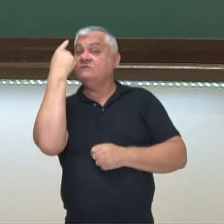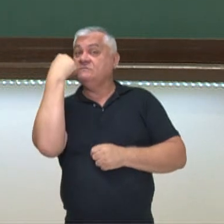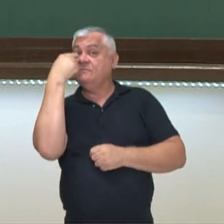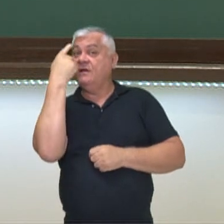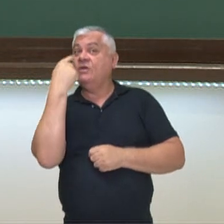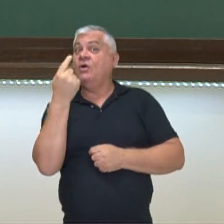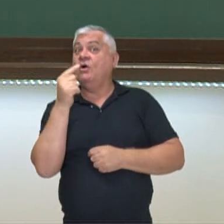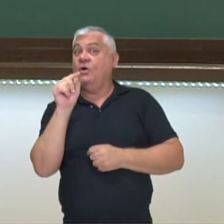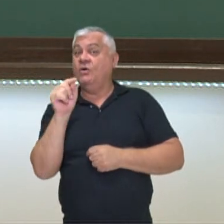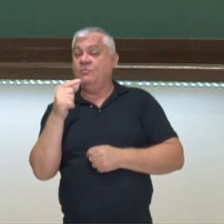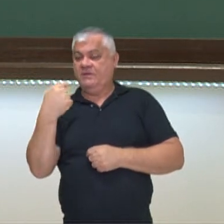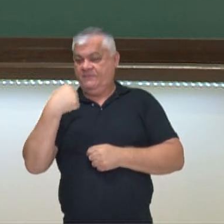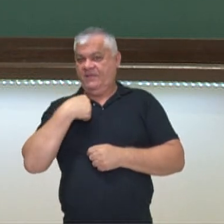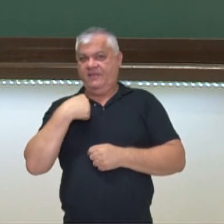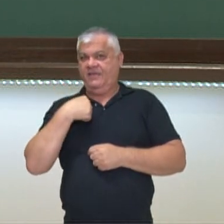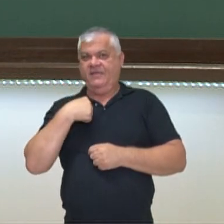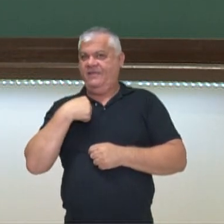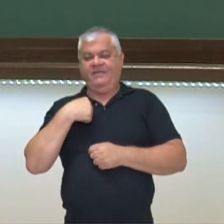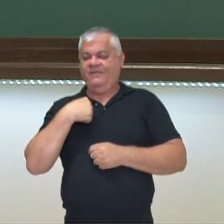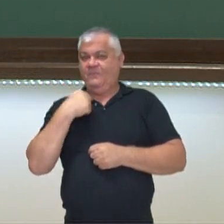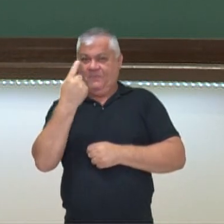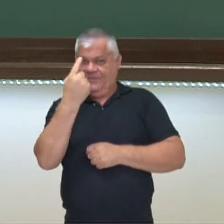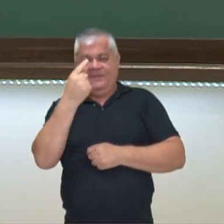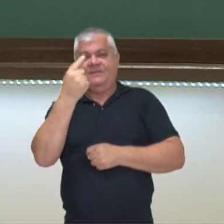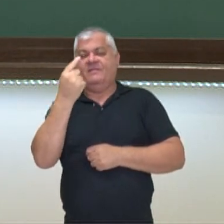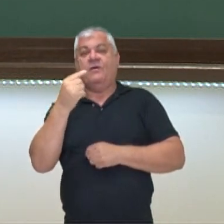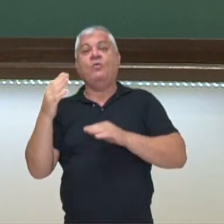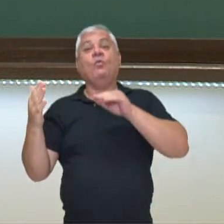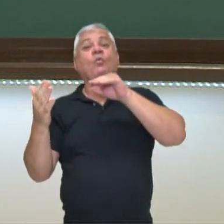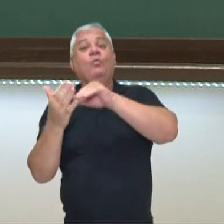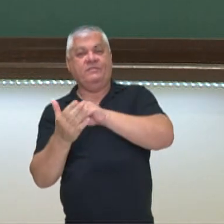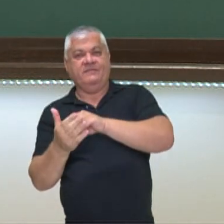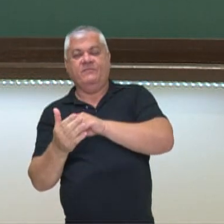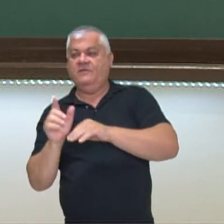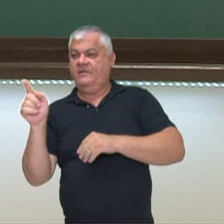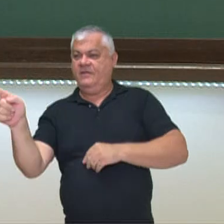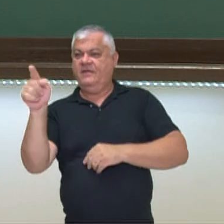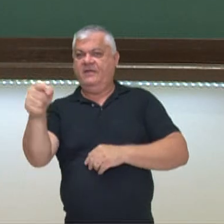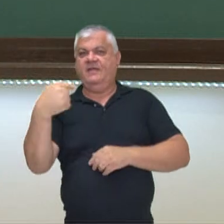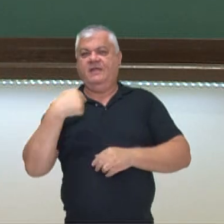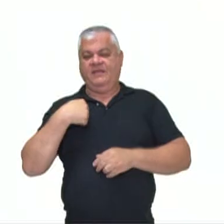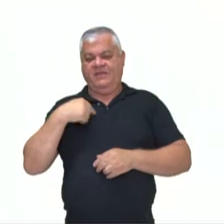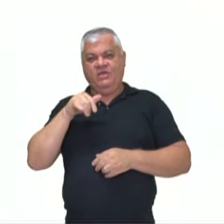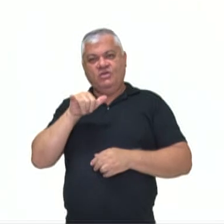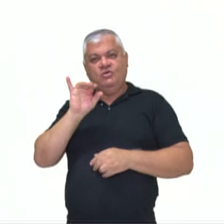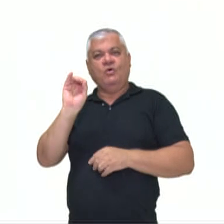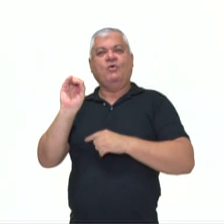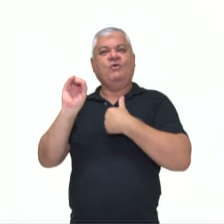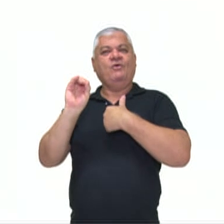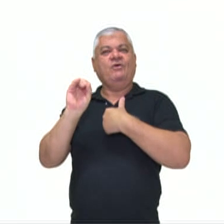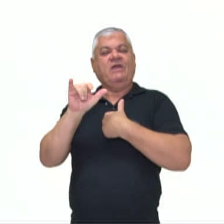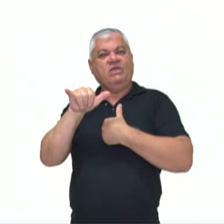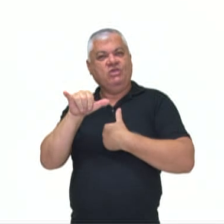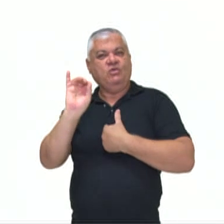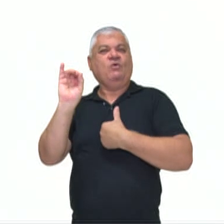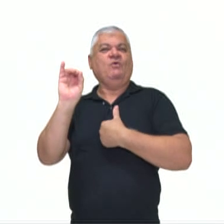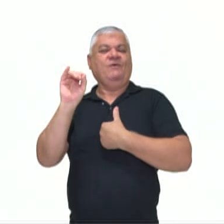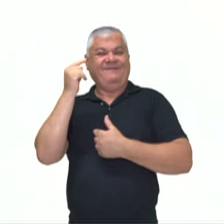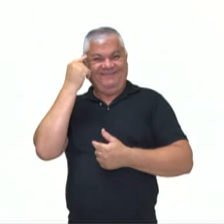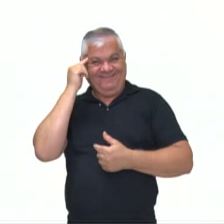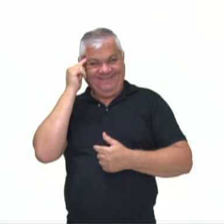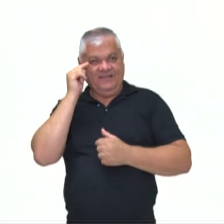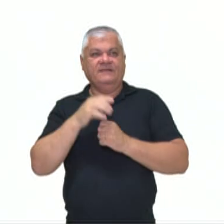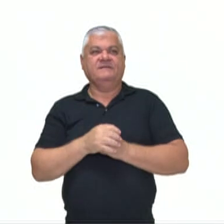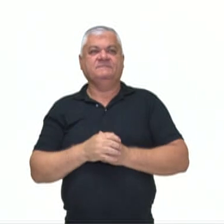você, né, a si mesmo, você coloca por último, e yo. Então, olha lá. É, vosotros e yo somos